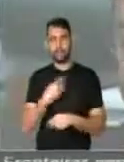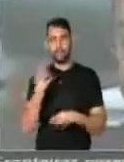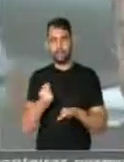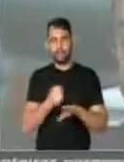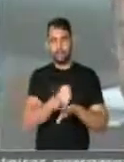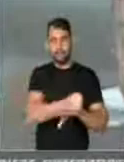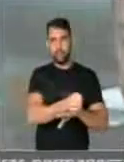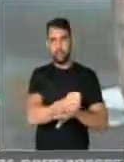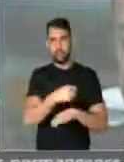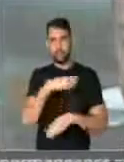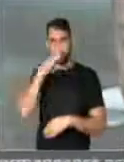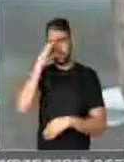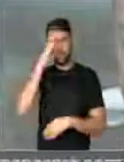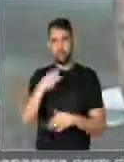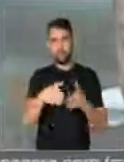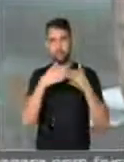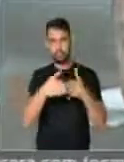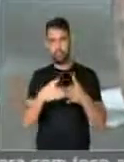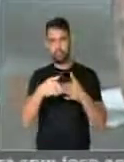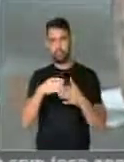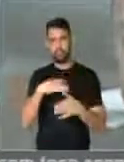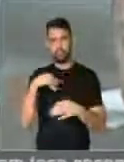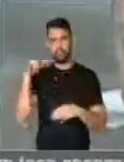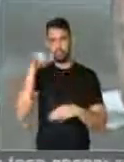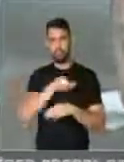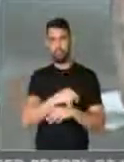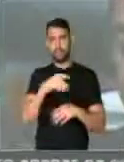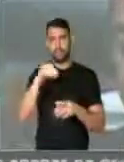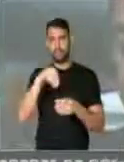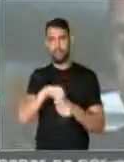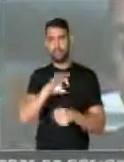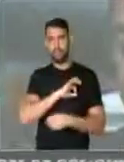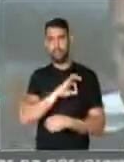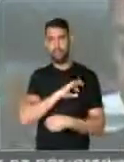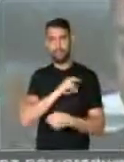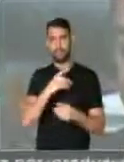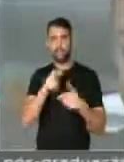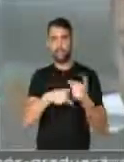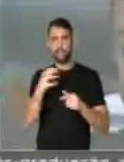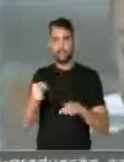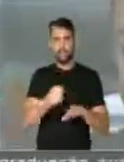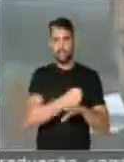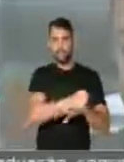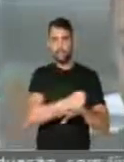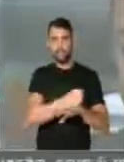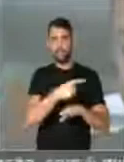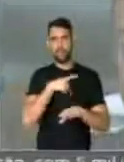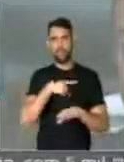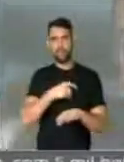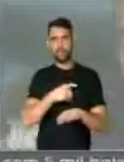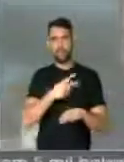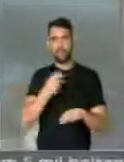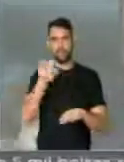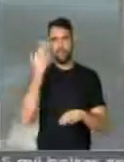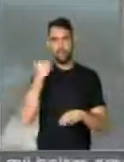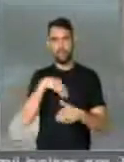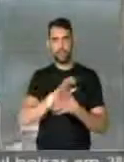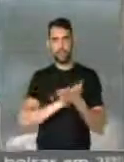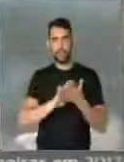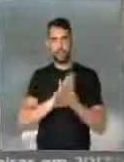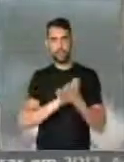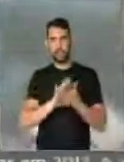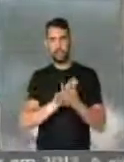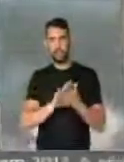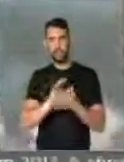inclusive infiltrando nas Forças Armadas e nas Forças de Segurança Pública pessoas com um passado